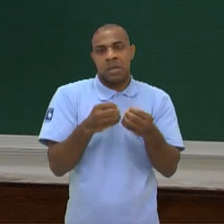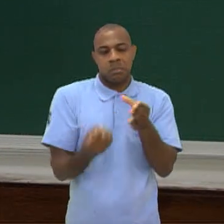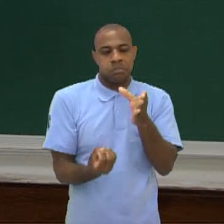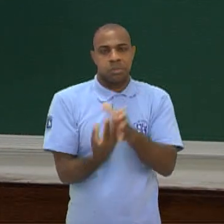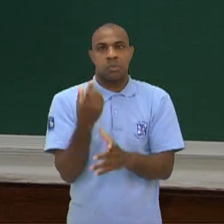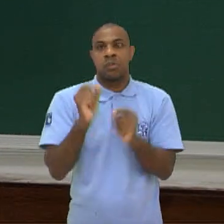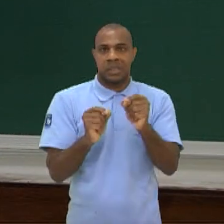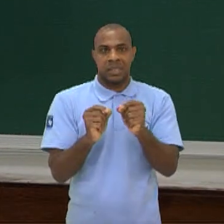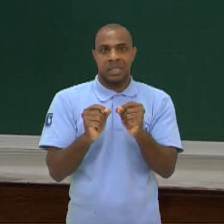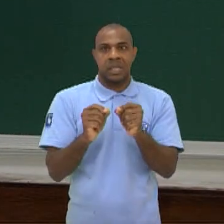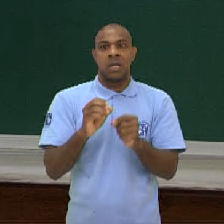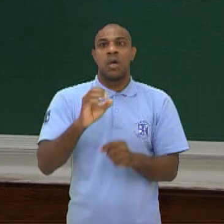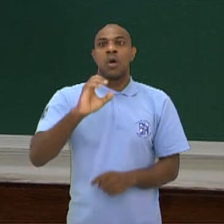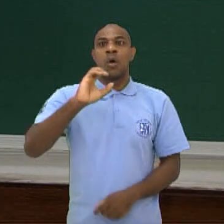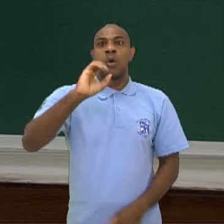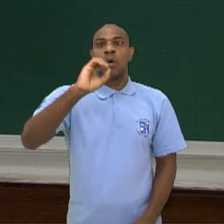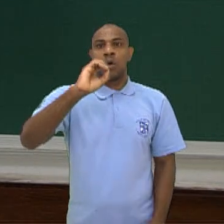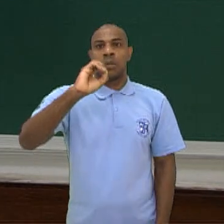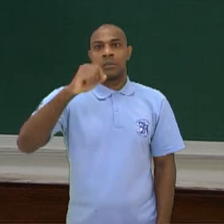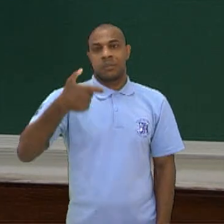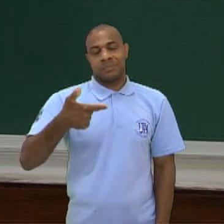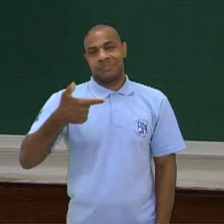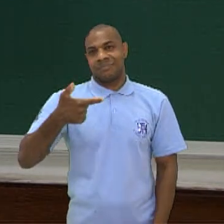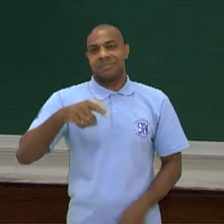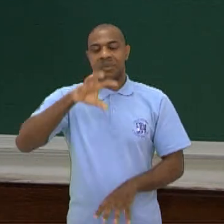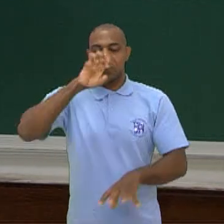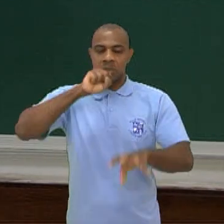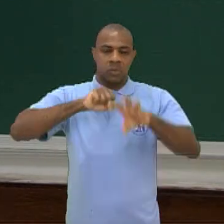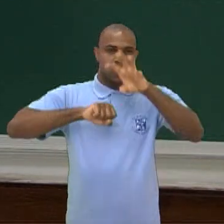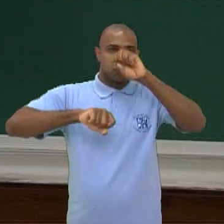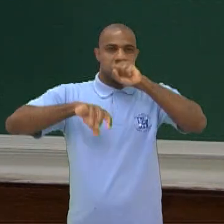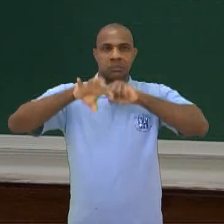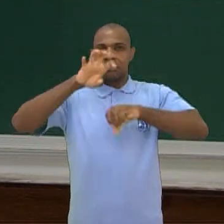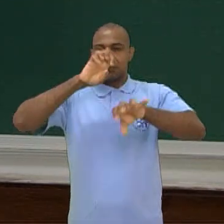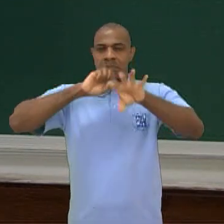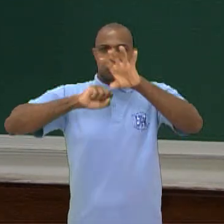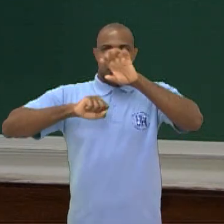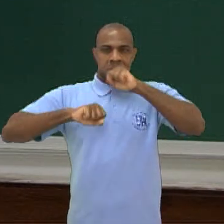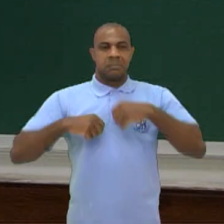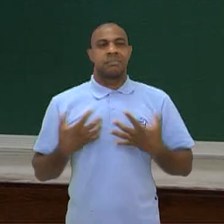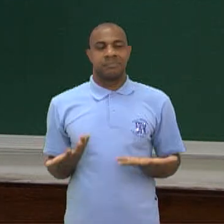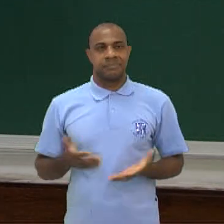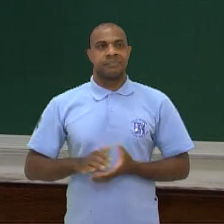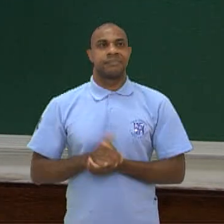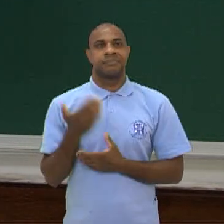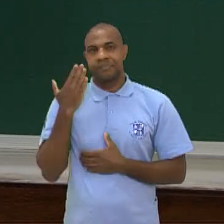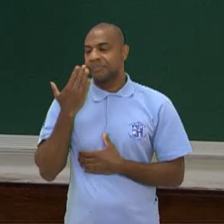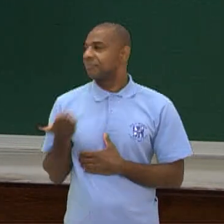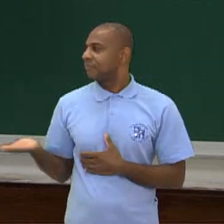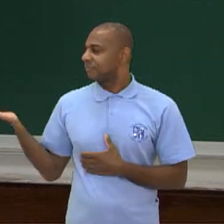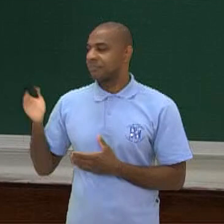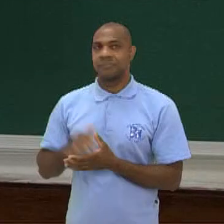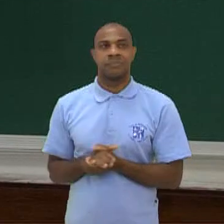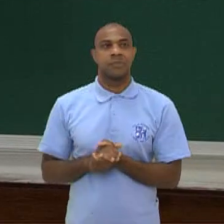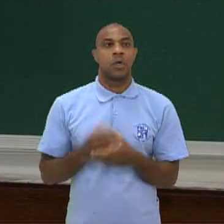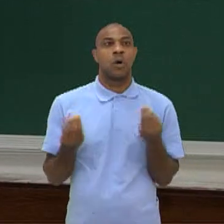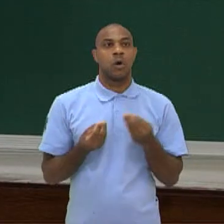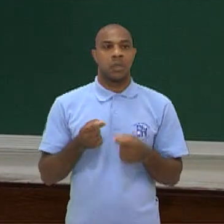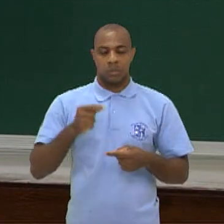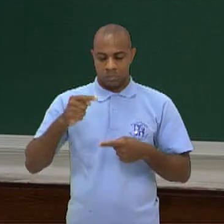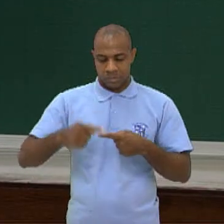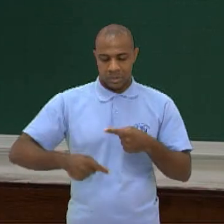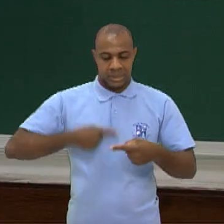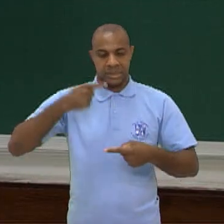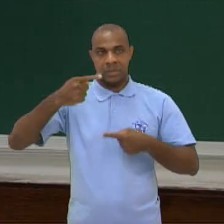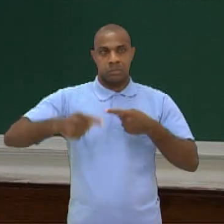nossa respiração. Tá? Isso não pode esquecer, é muito importante. Então, o oxigênio da respiração vem da quebra da molécula de água. Olha só como é que é o ciclo. Parece